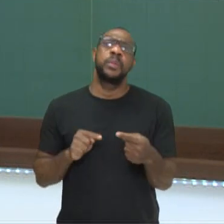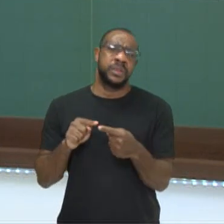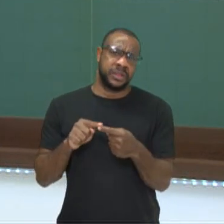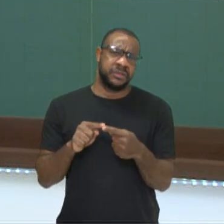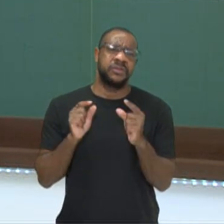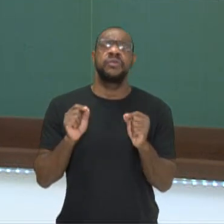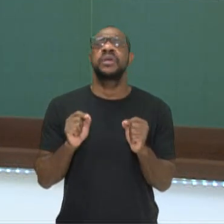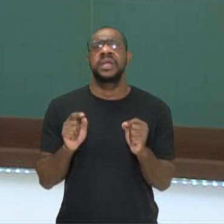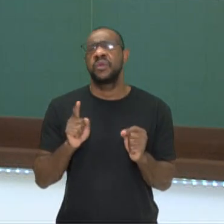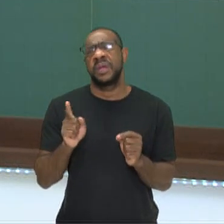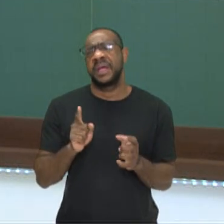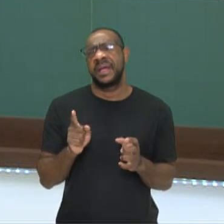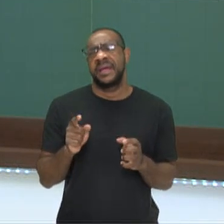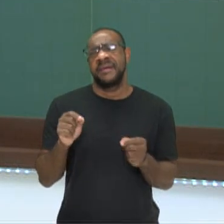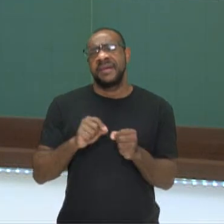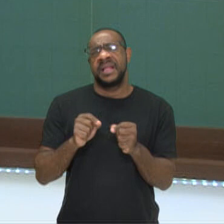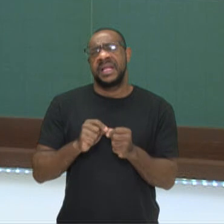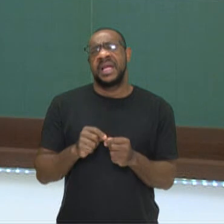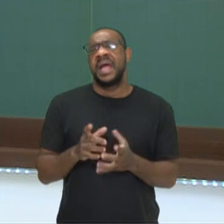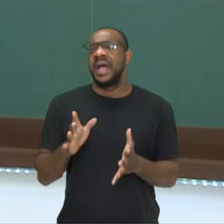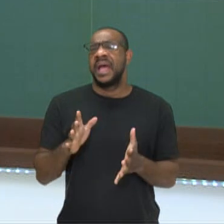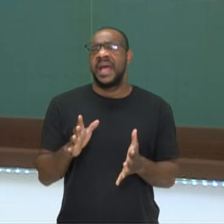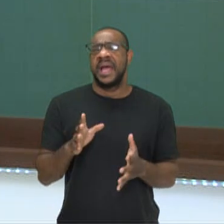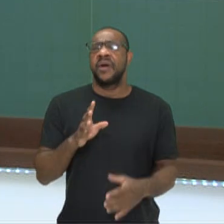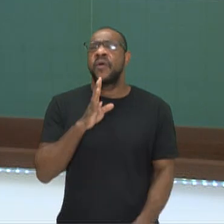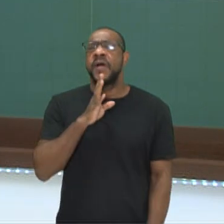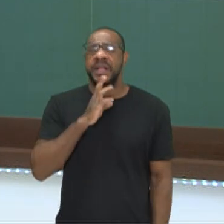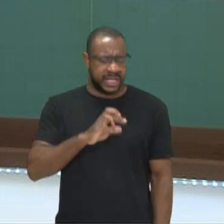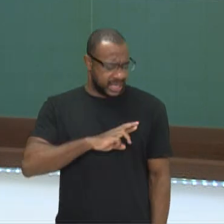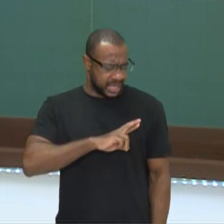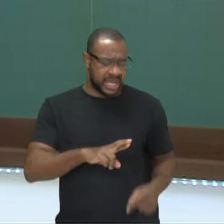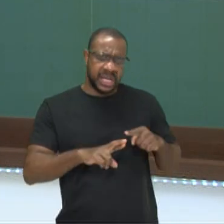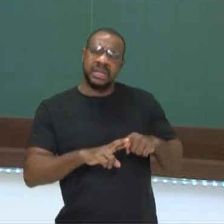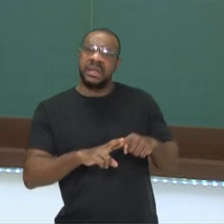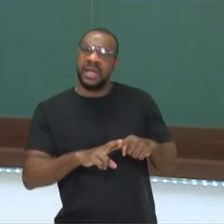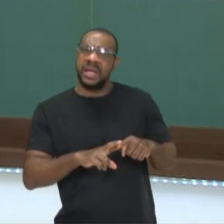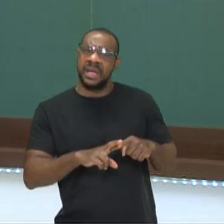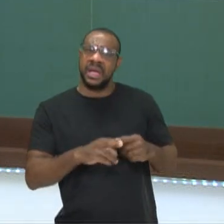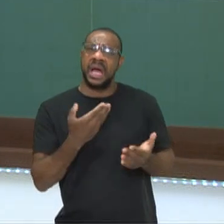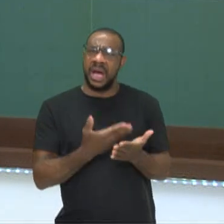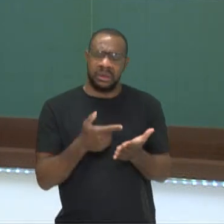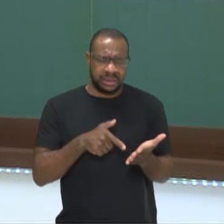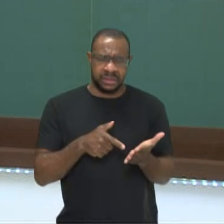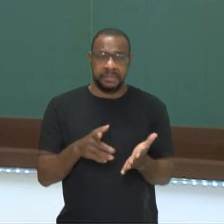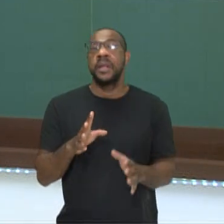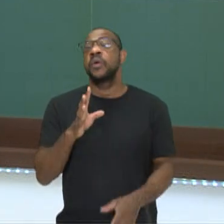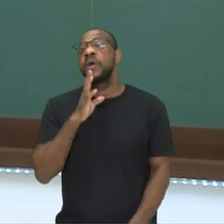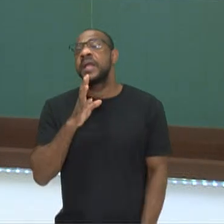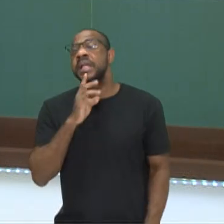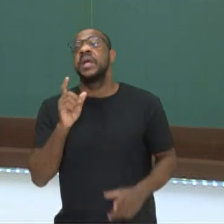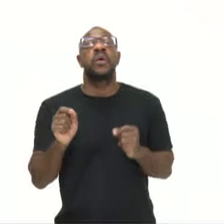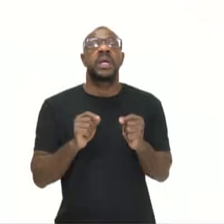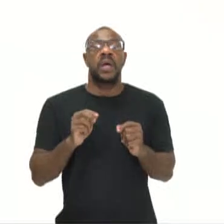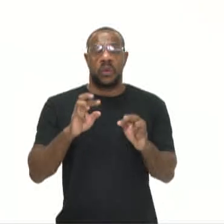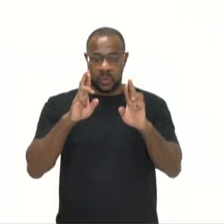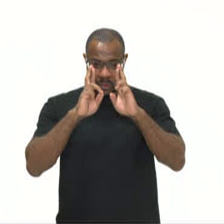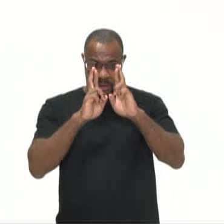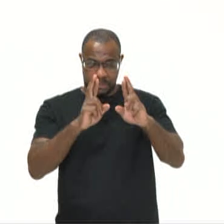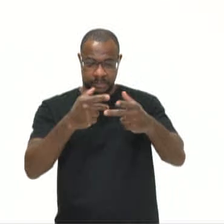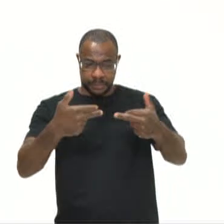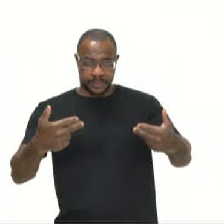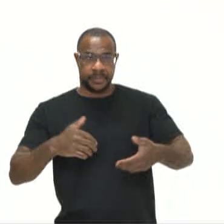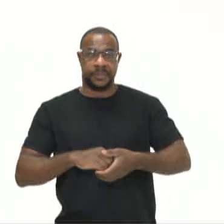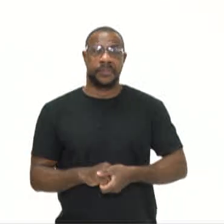religião, doutrinação, mas conhecer a pluralidade para chegar ao respeito. Bom, as lideranças